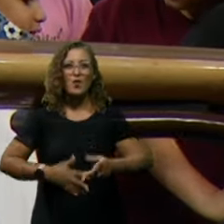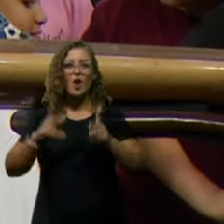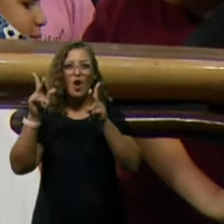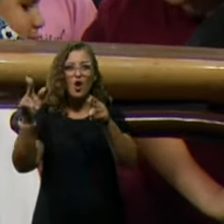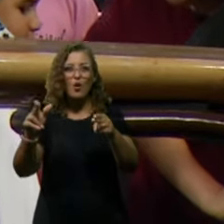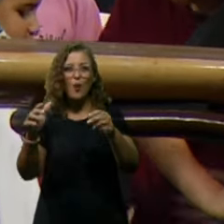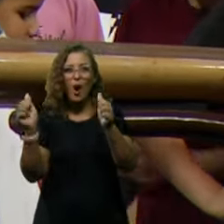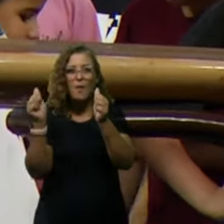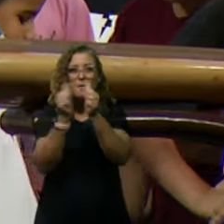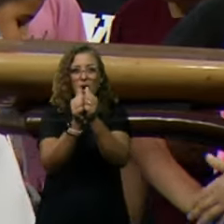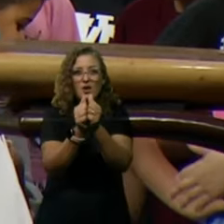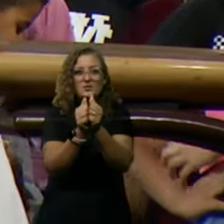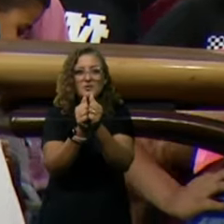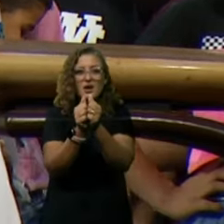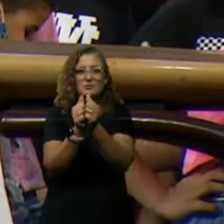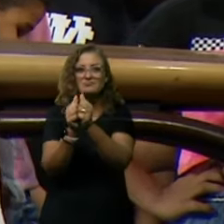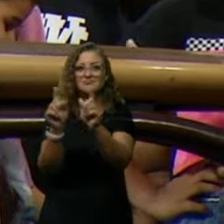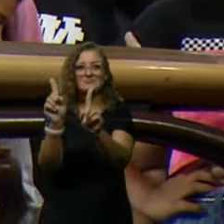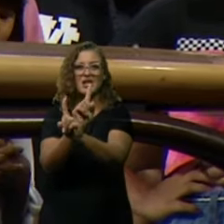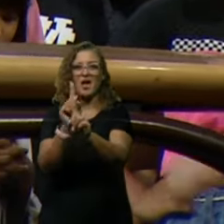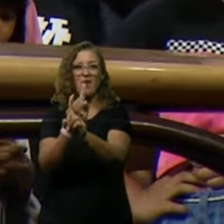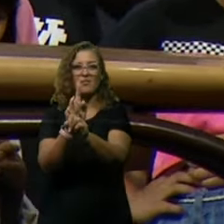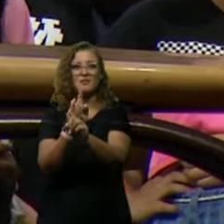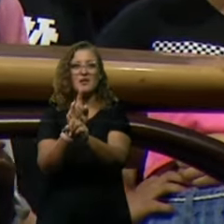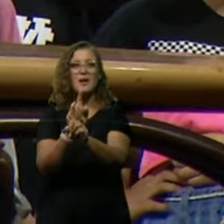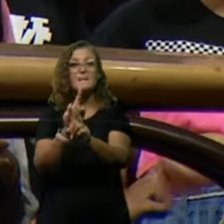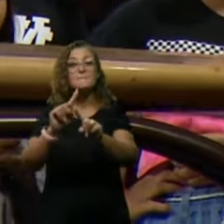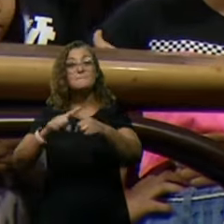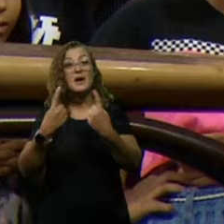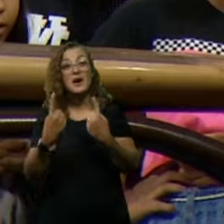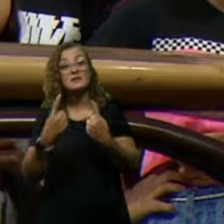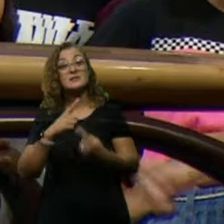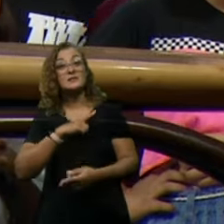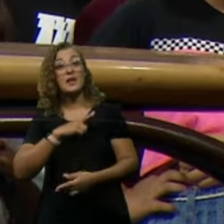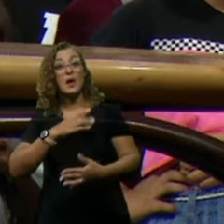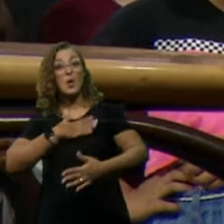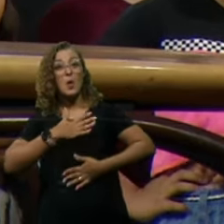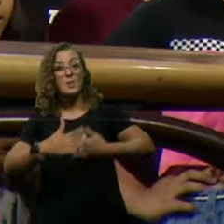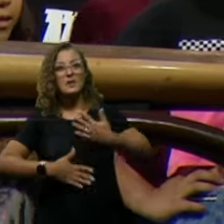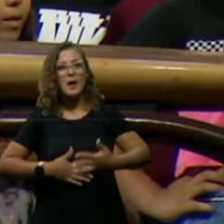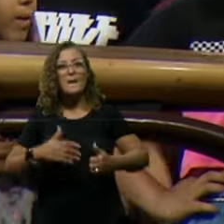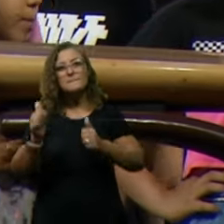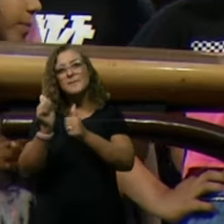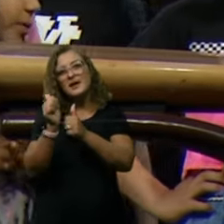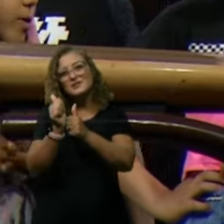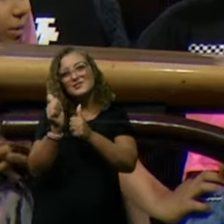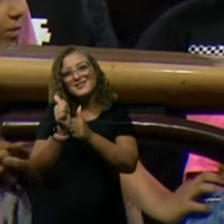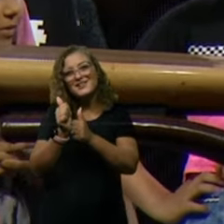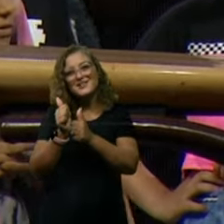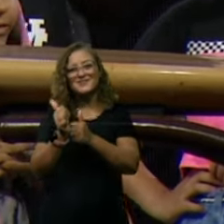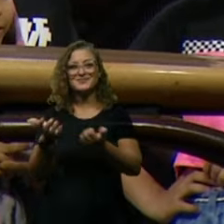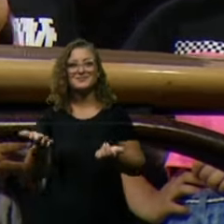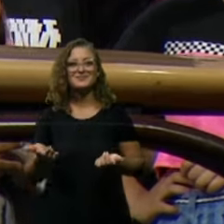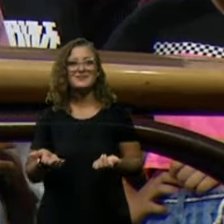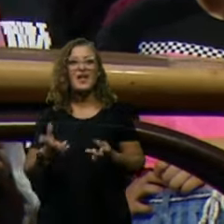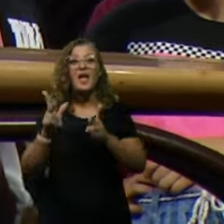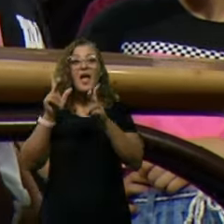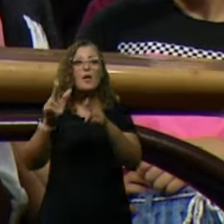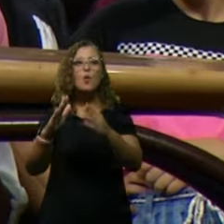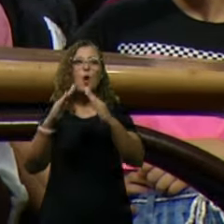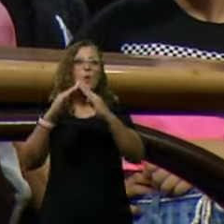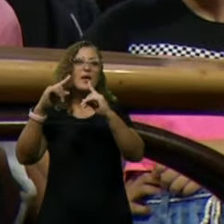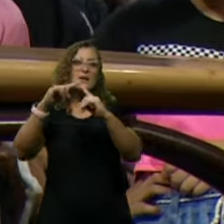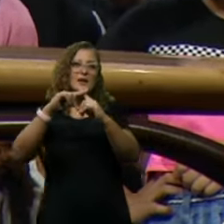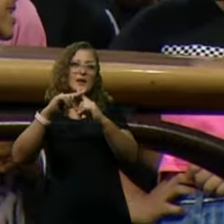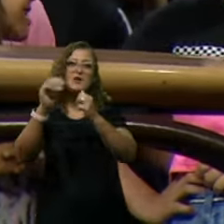do corpo estão próximas E agora tem parte do corpo que estão tão pertinho uma da outra e é isso que a gente